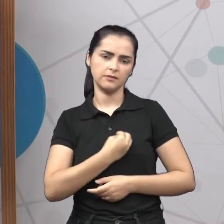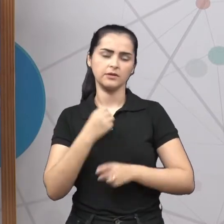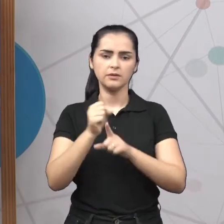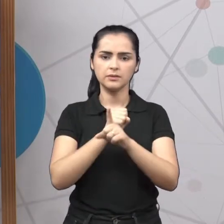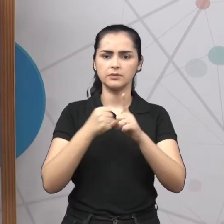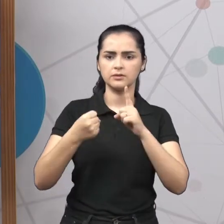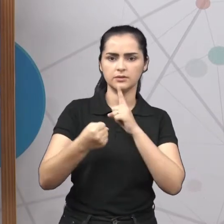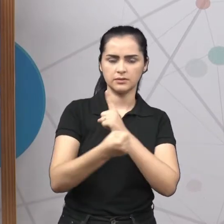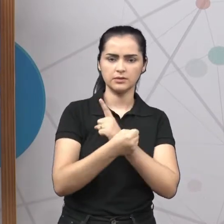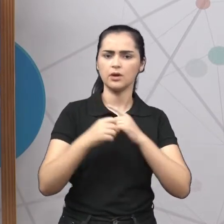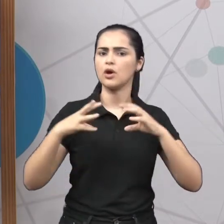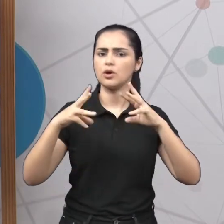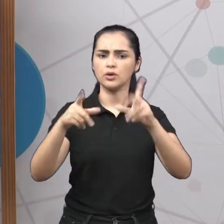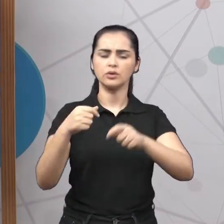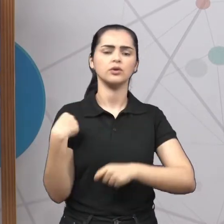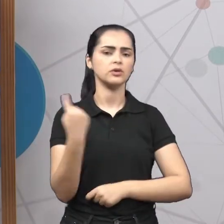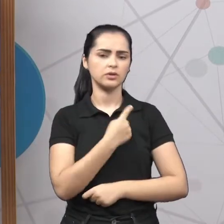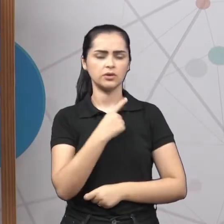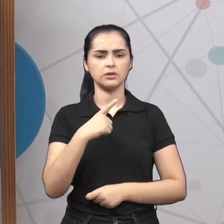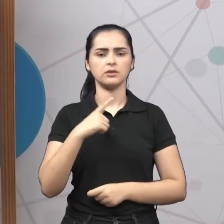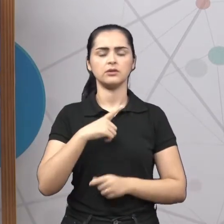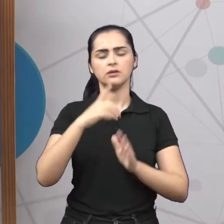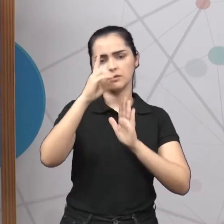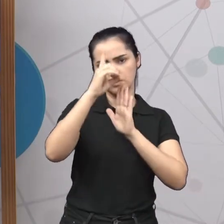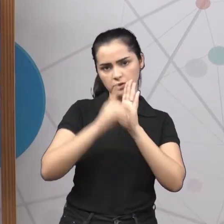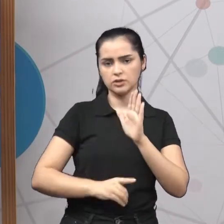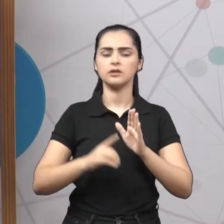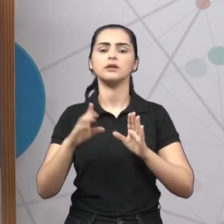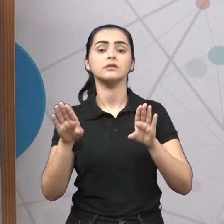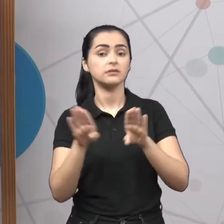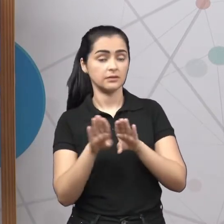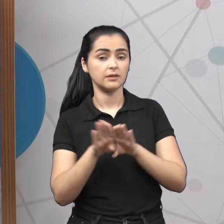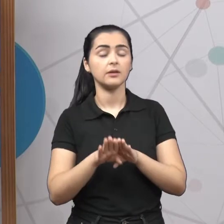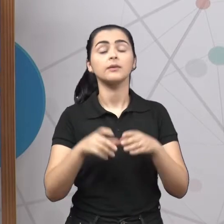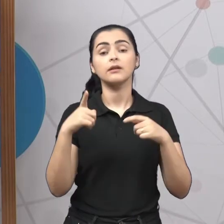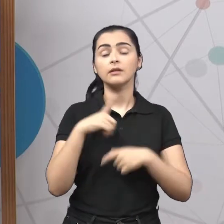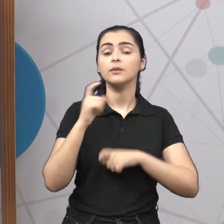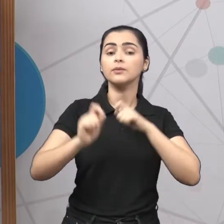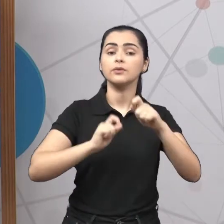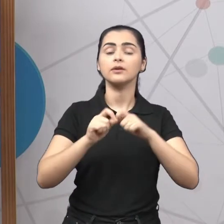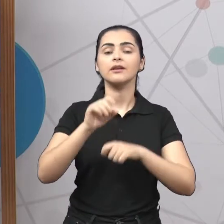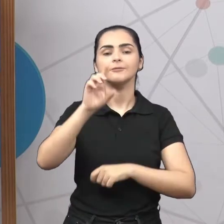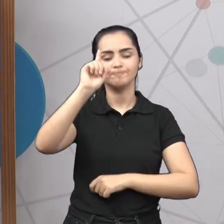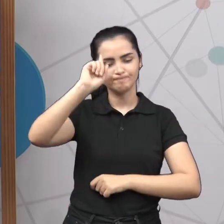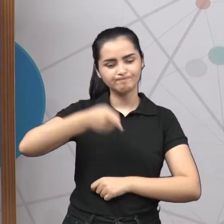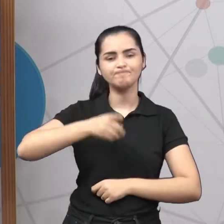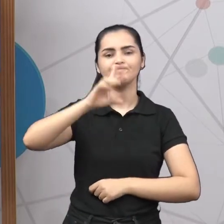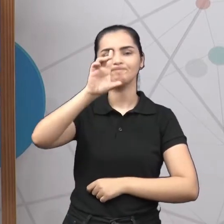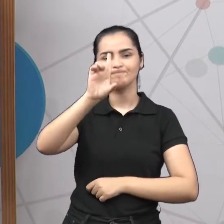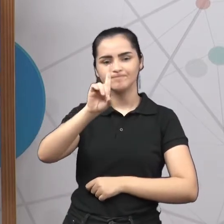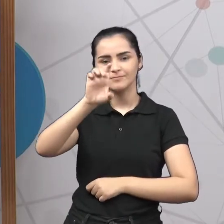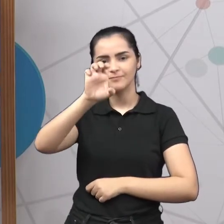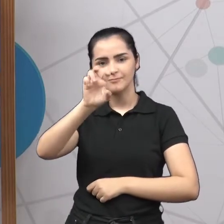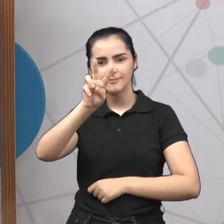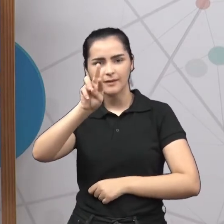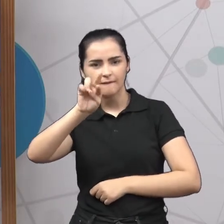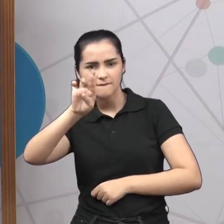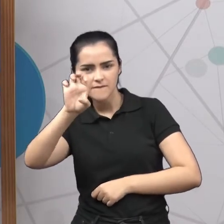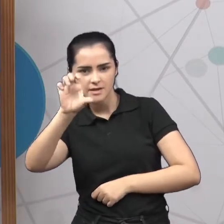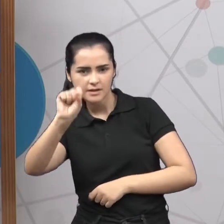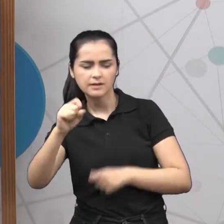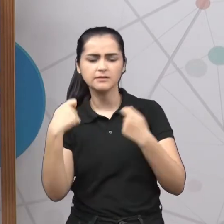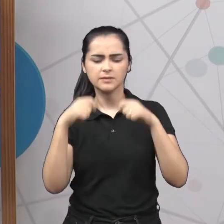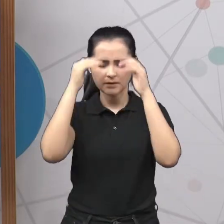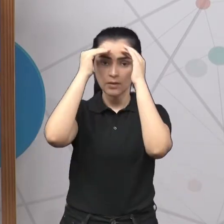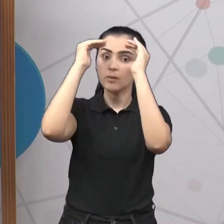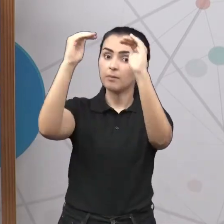sociedade. Todos nós temos direitos e todos nós temos o quê? Deveres. Seria